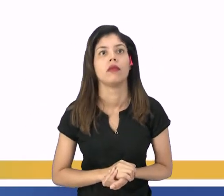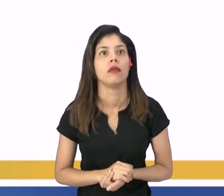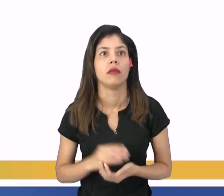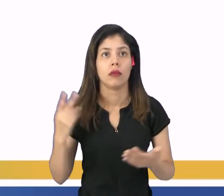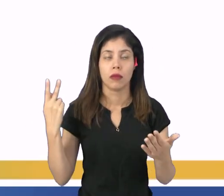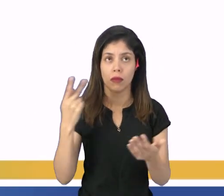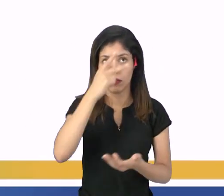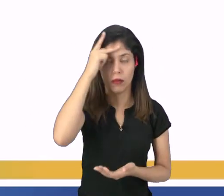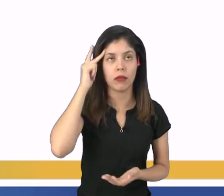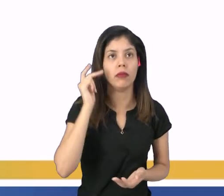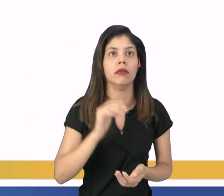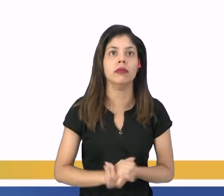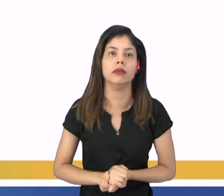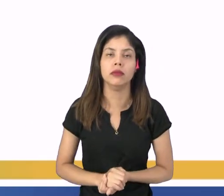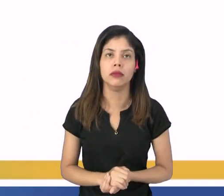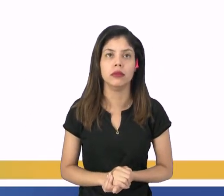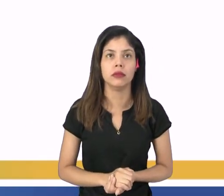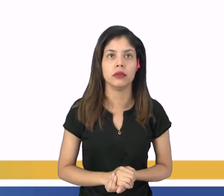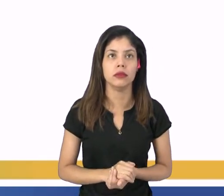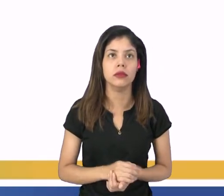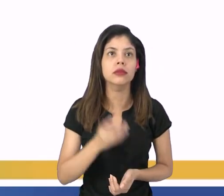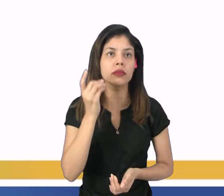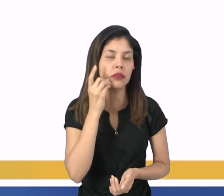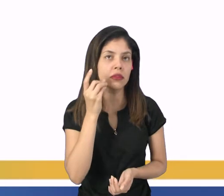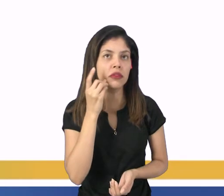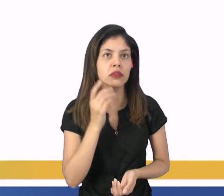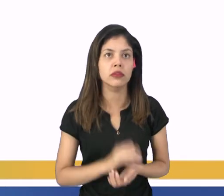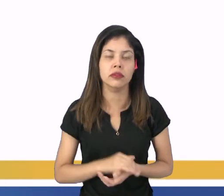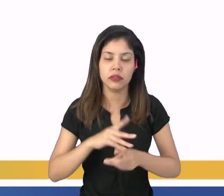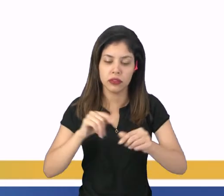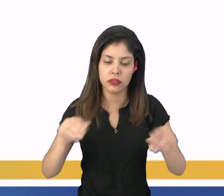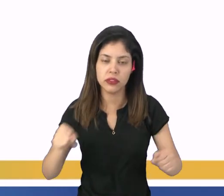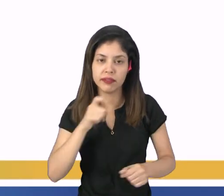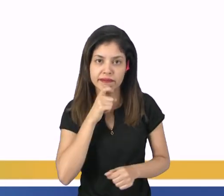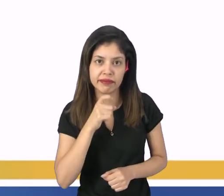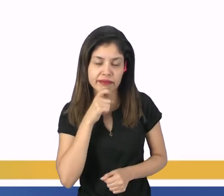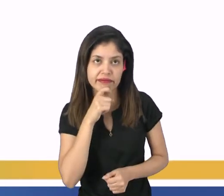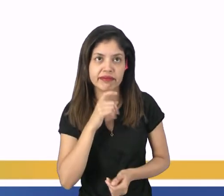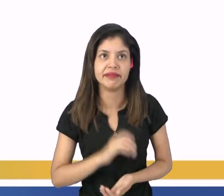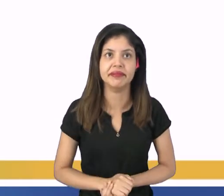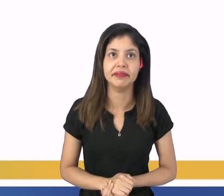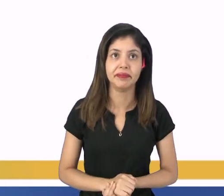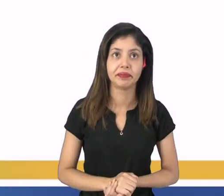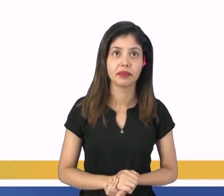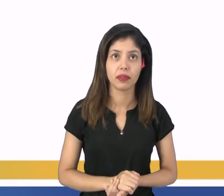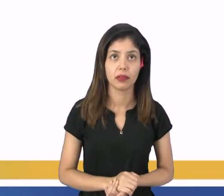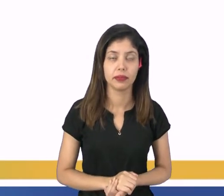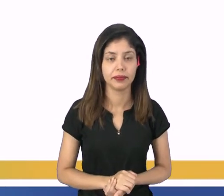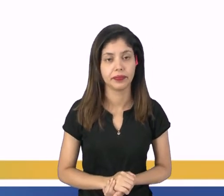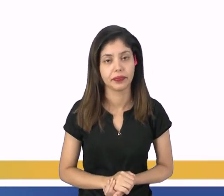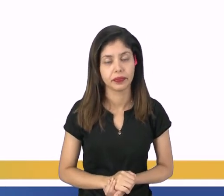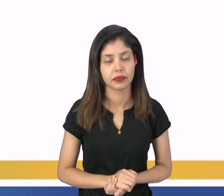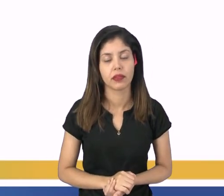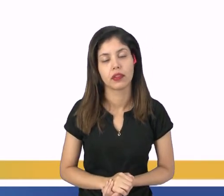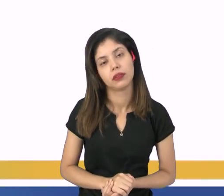os desobedientes, né, passariam os dias eternamente na terra fria. Isso era uma das,